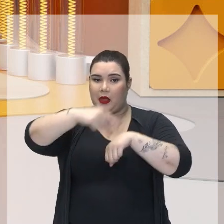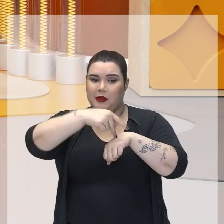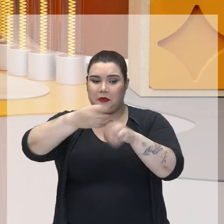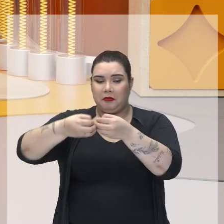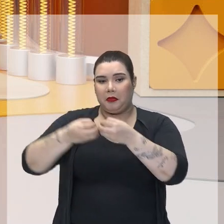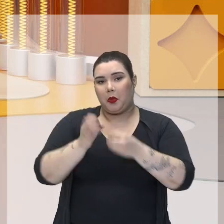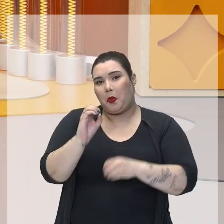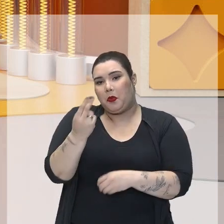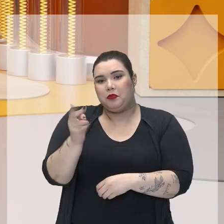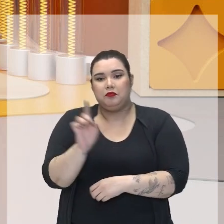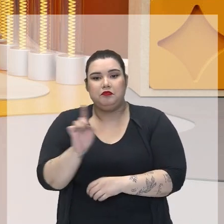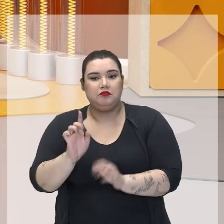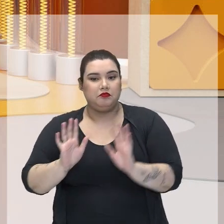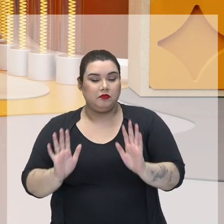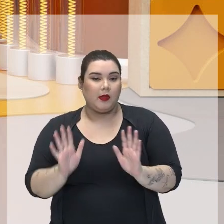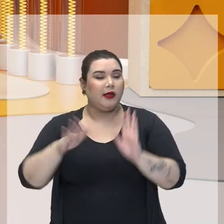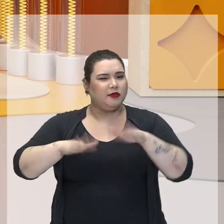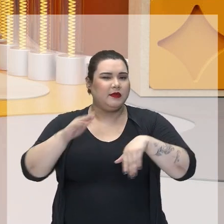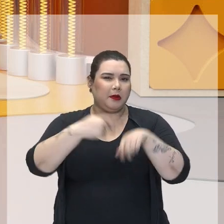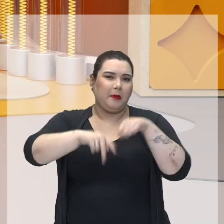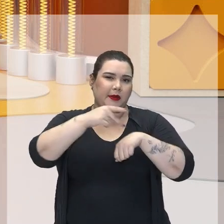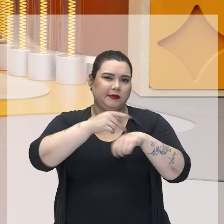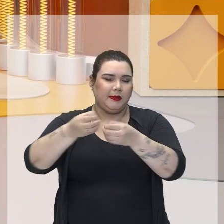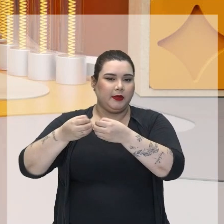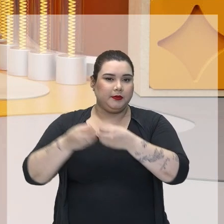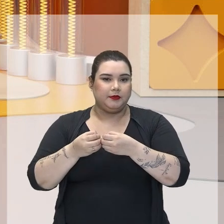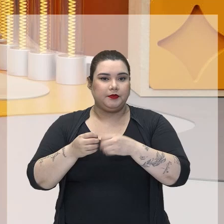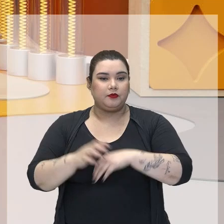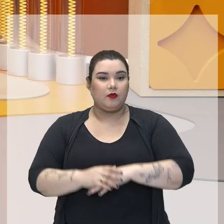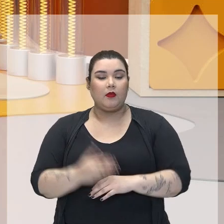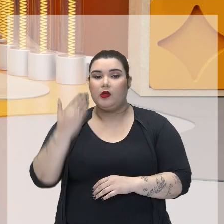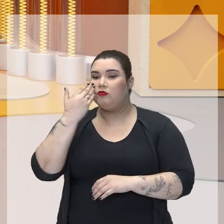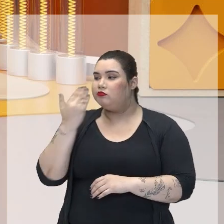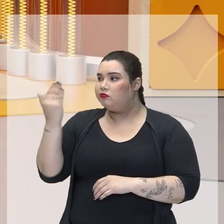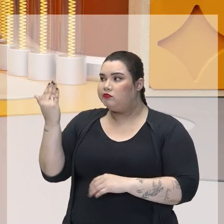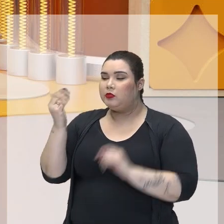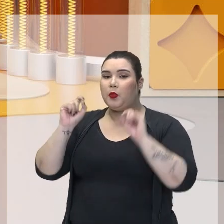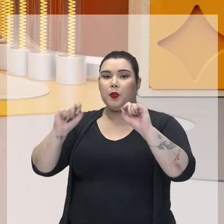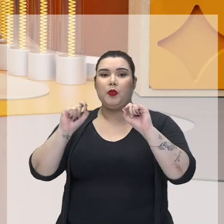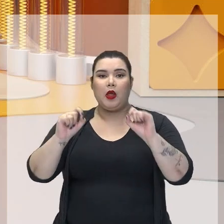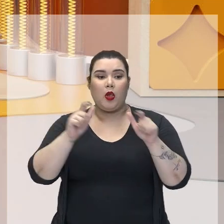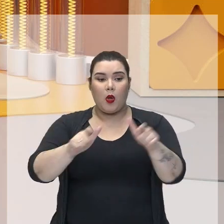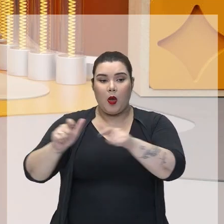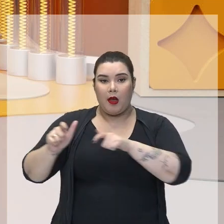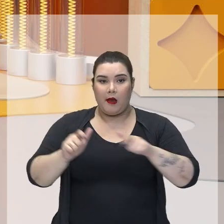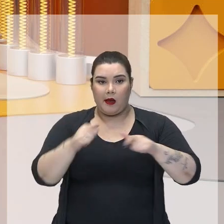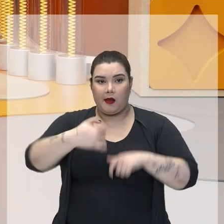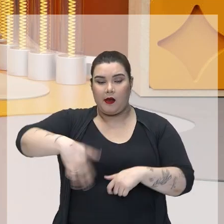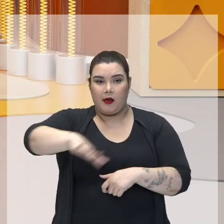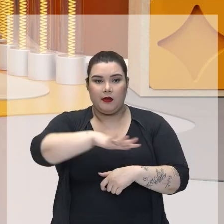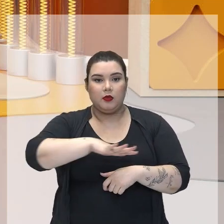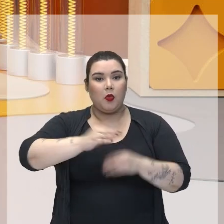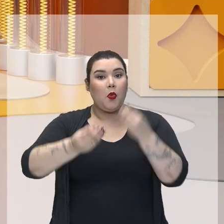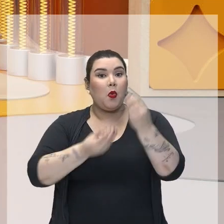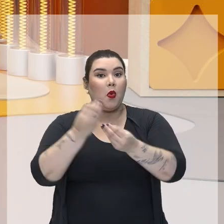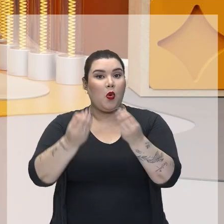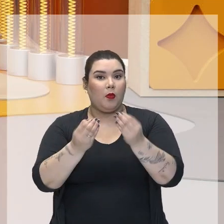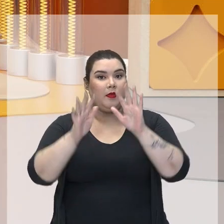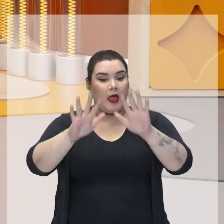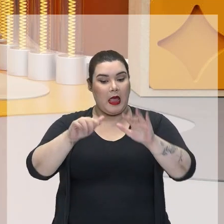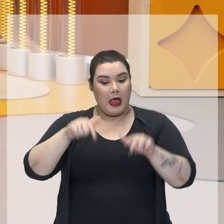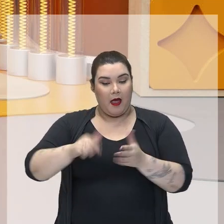né? Geralmente são países vizinhos. Olha que questões territoriais, por exemplo, é quando alguém quer expandir a sua